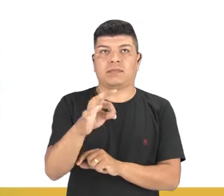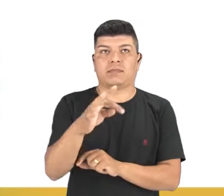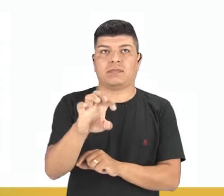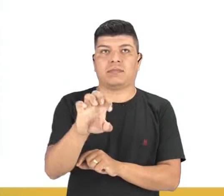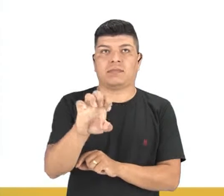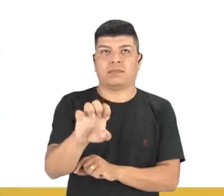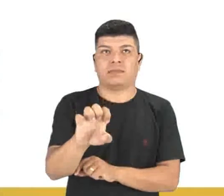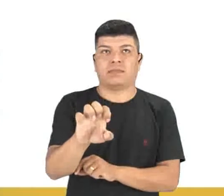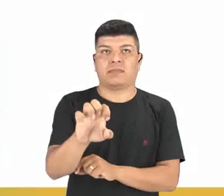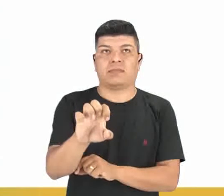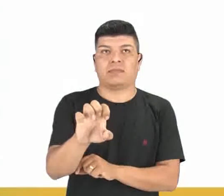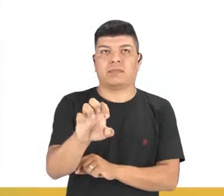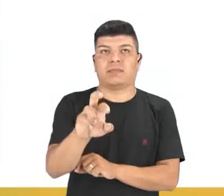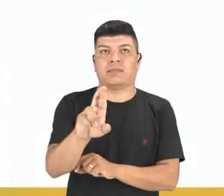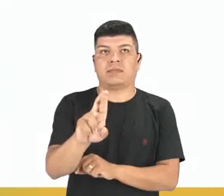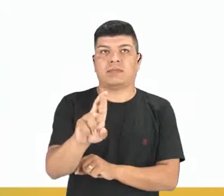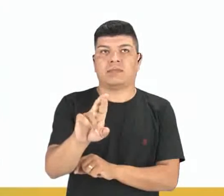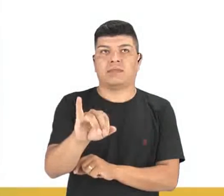heterariedade.